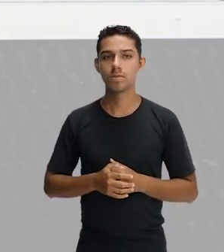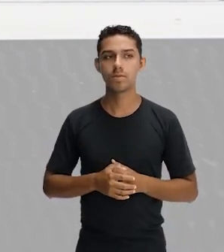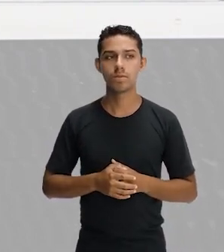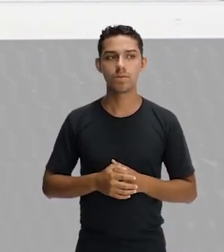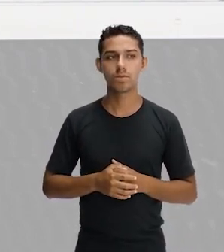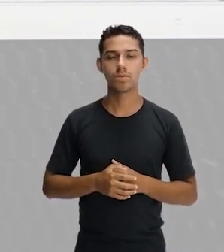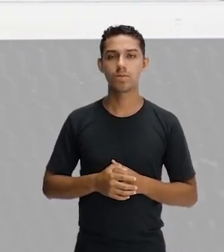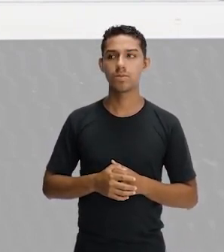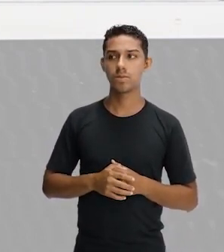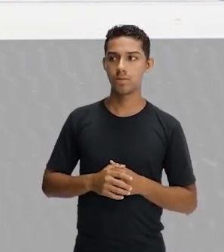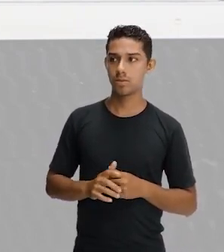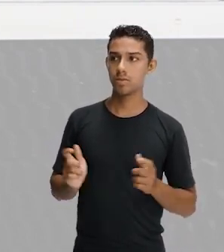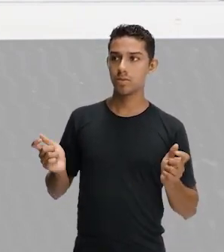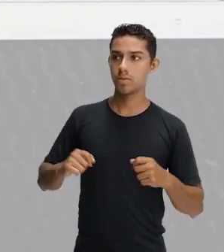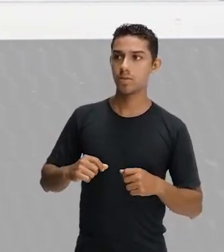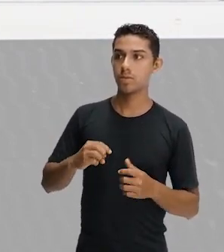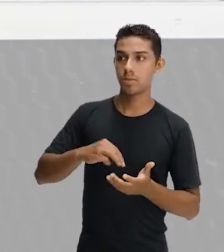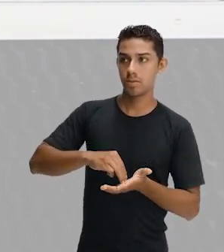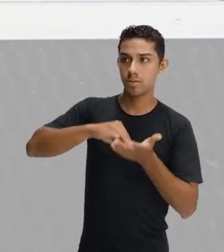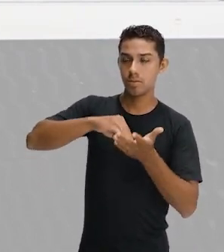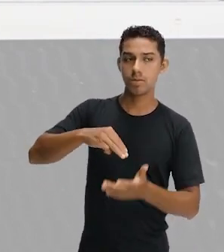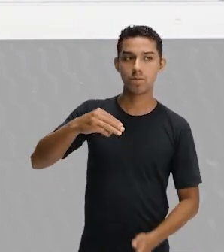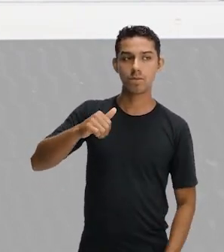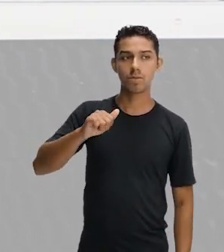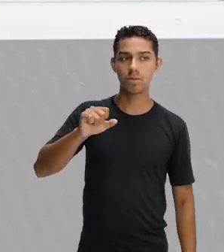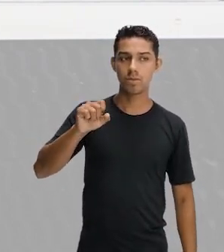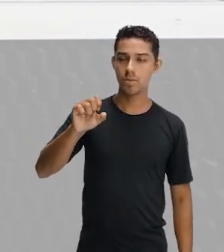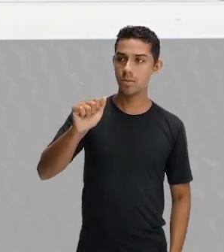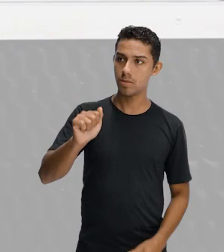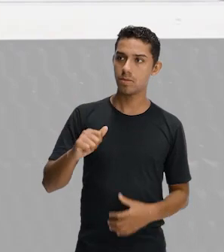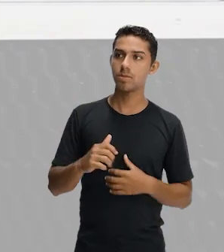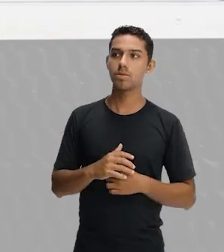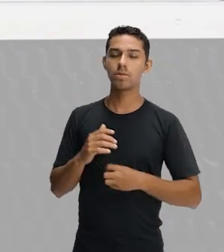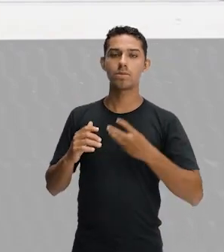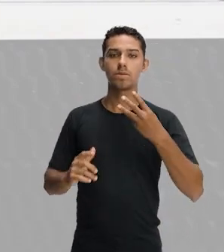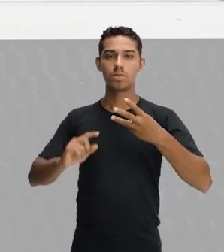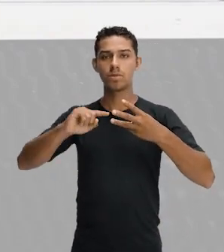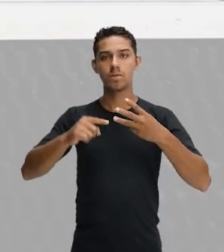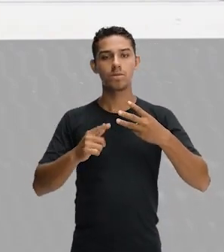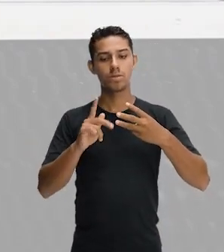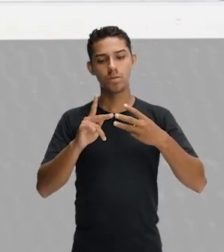vai ser igual a massa, que é 3 kg,